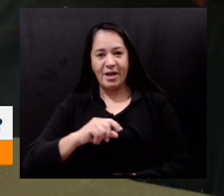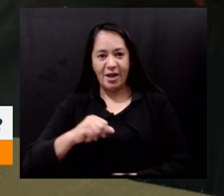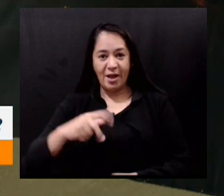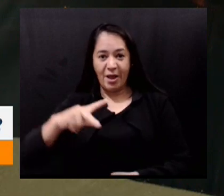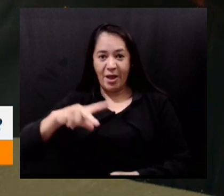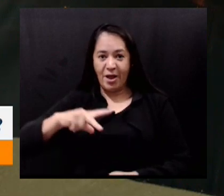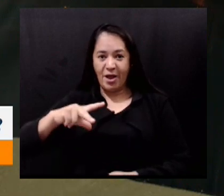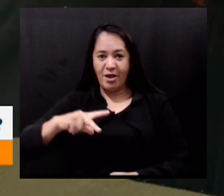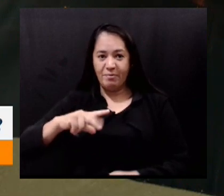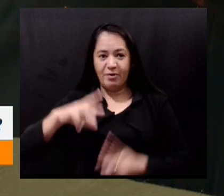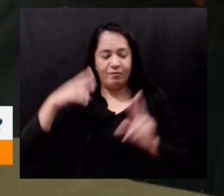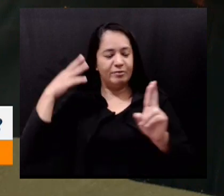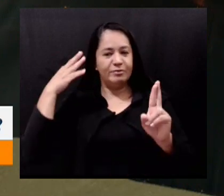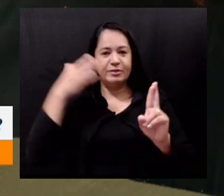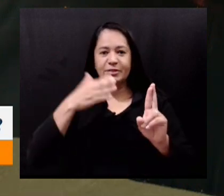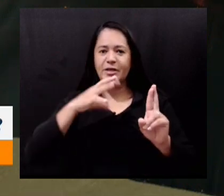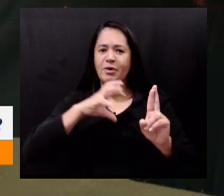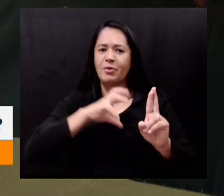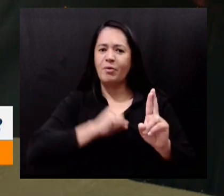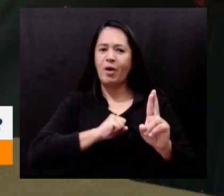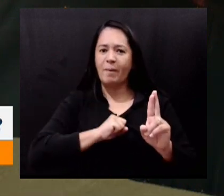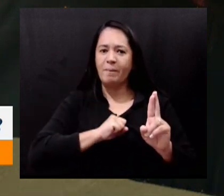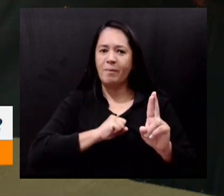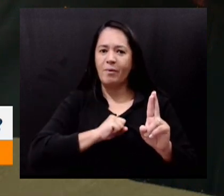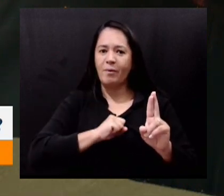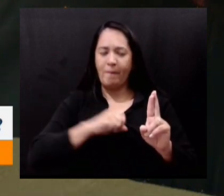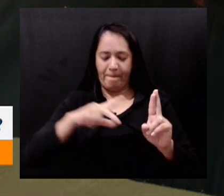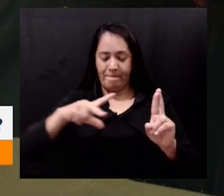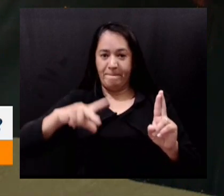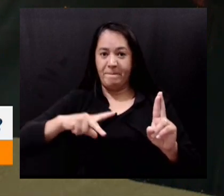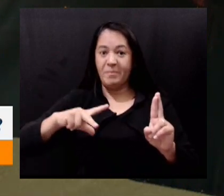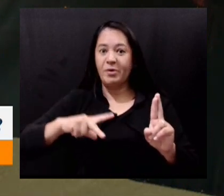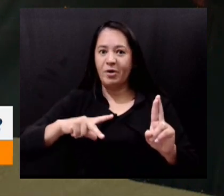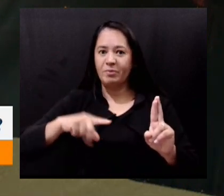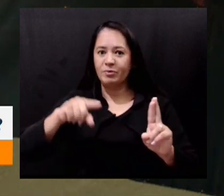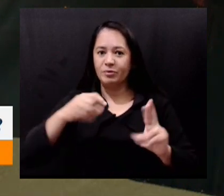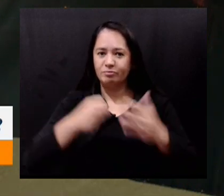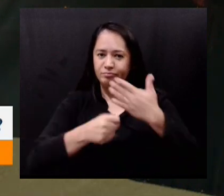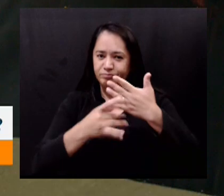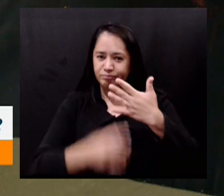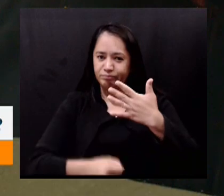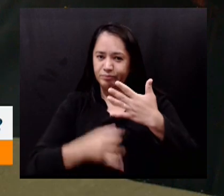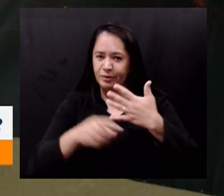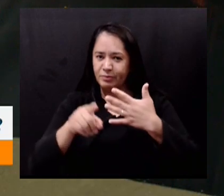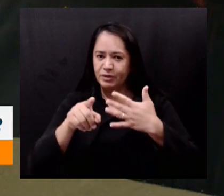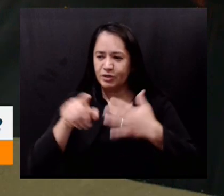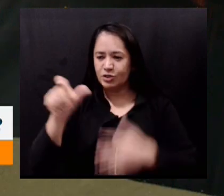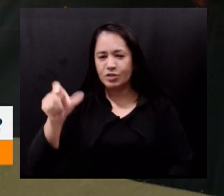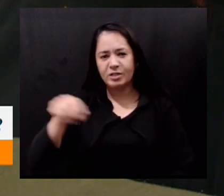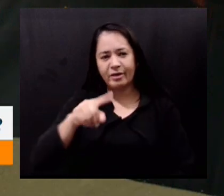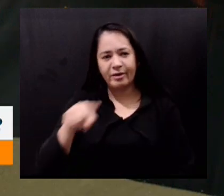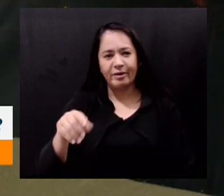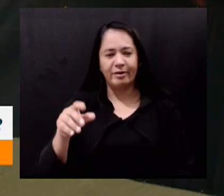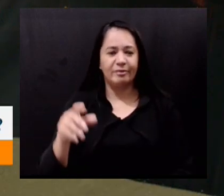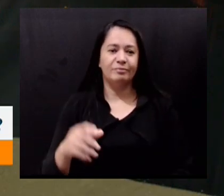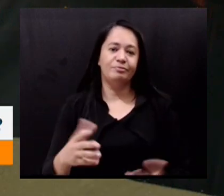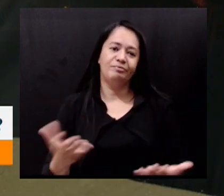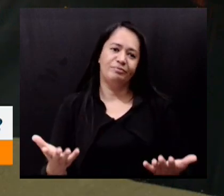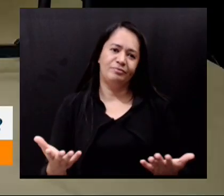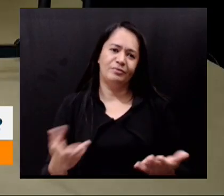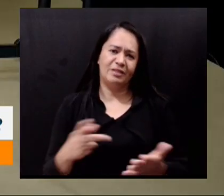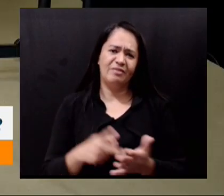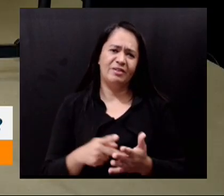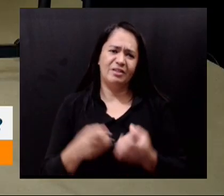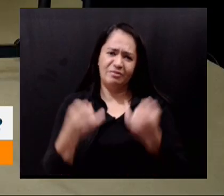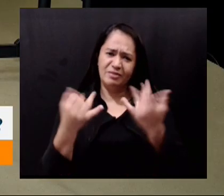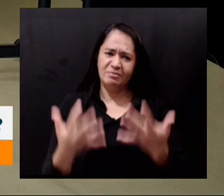amor que você tem por você, diante do comentário que você faz aí na pessoa que você quer cancelar. Ah, gente, na verdade, eu vou falar um negócio para você, eu não consigo